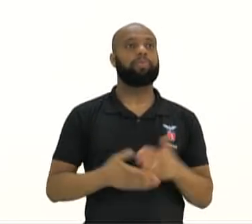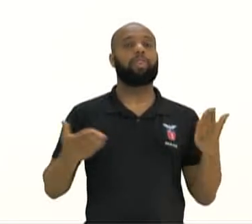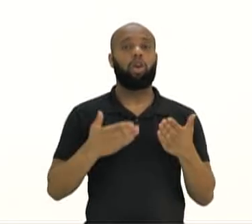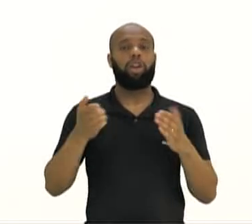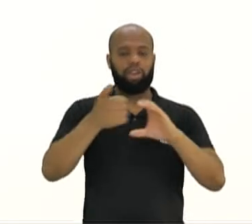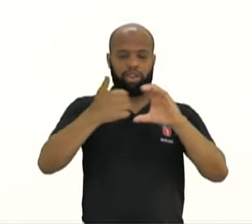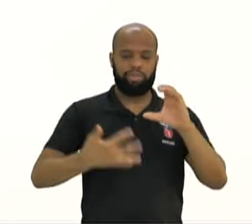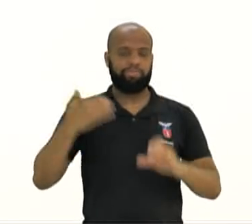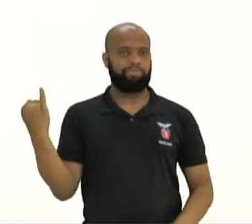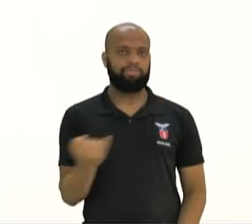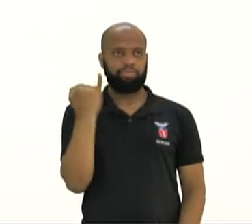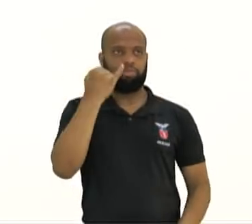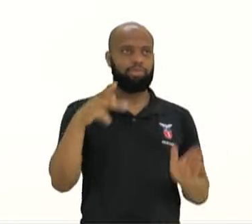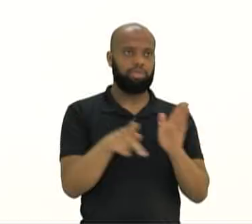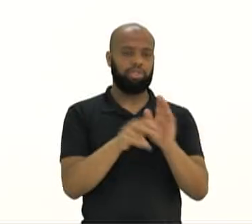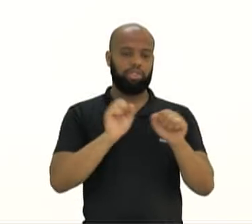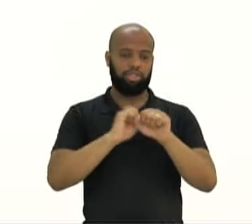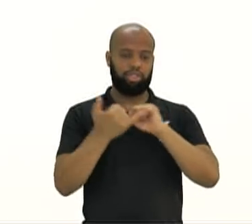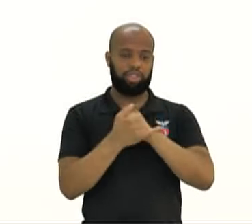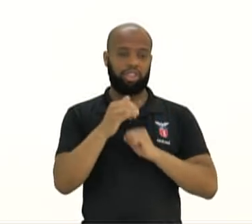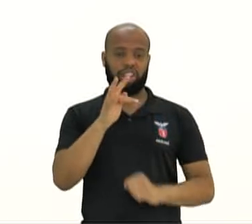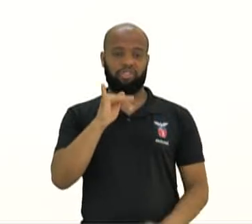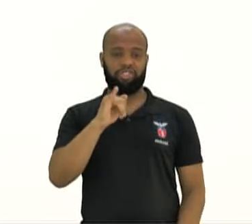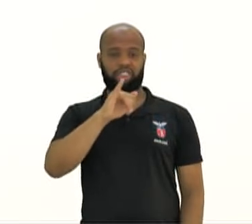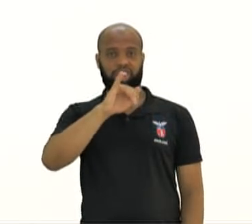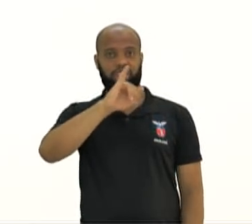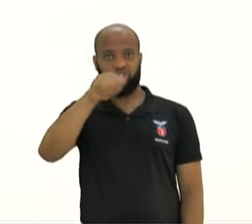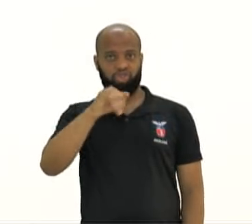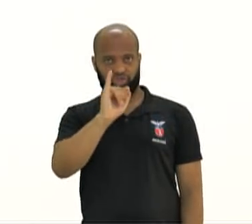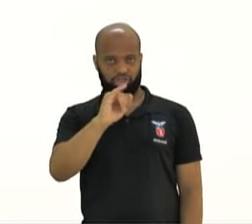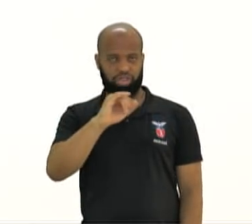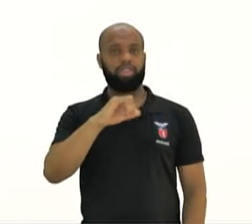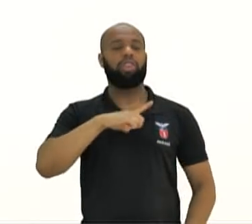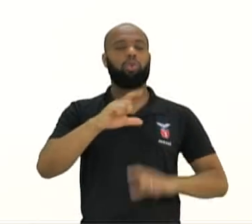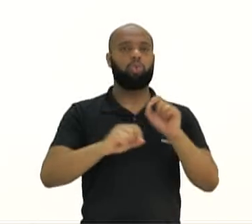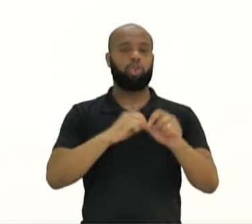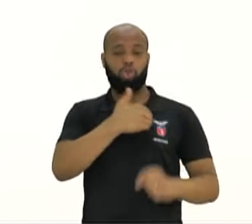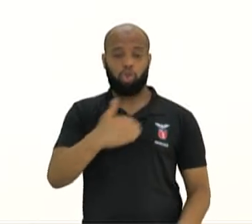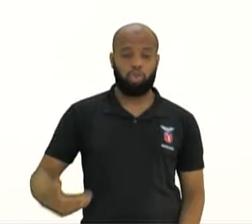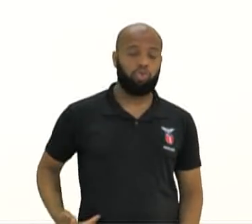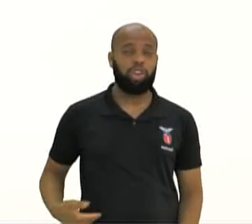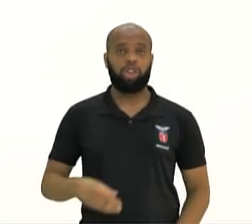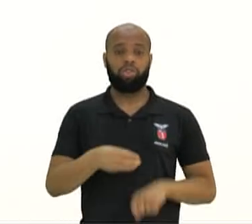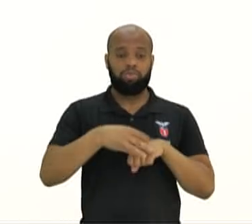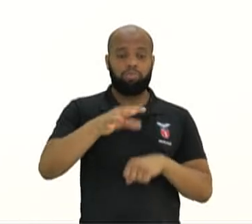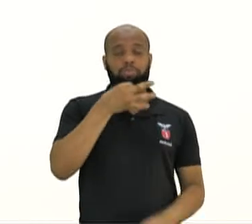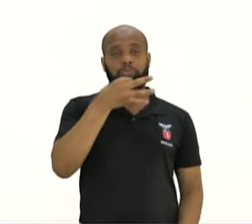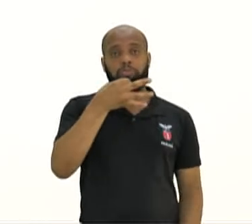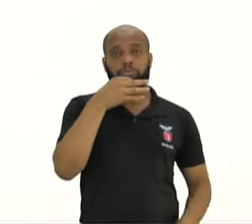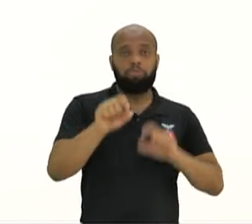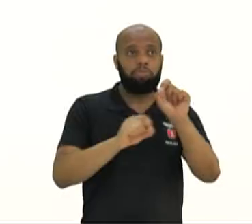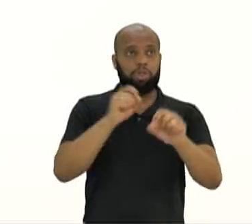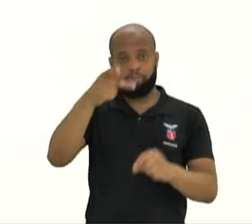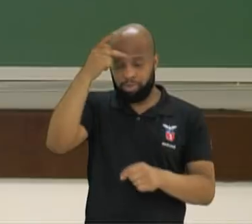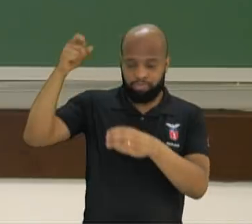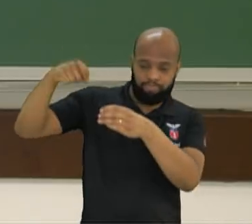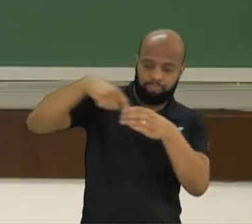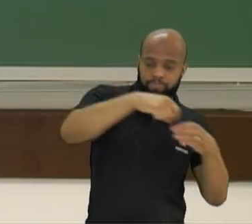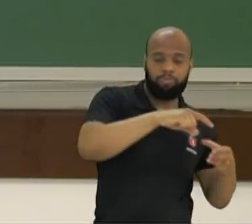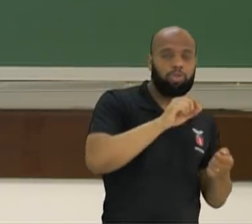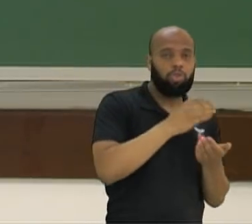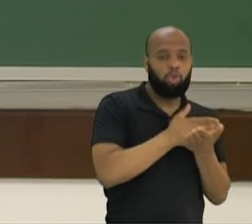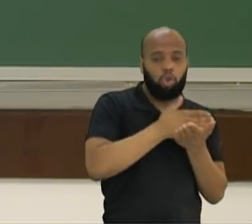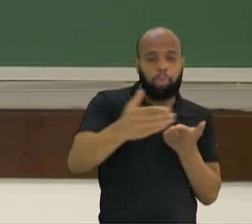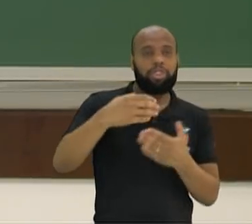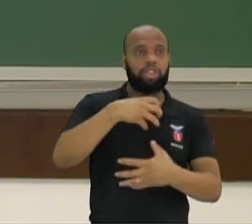Característica importante aí das Ilhas Fiji para a agricultura. O governo das Ilhas Fiji sugeriu aos produtores que ingressassem